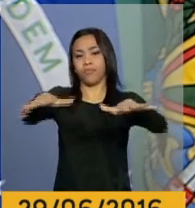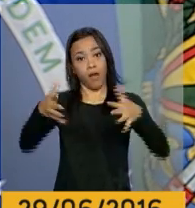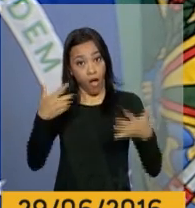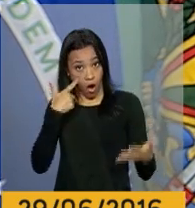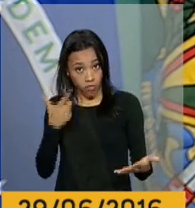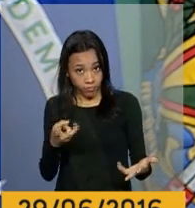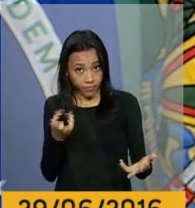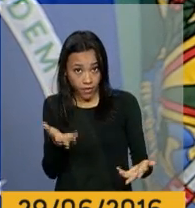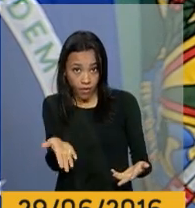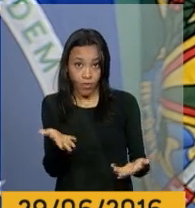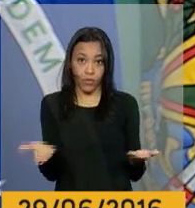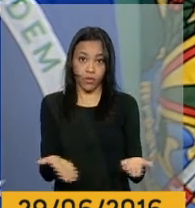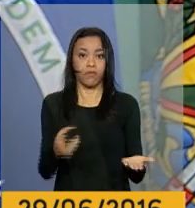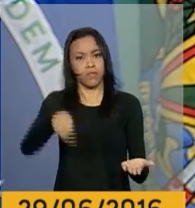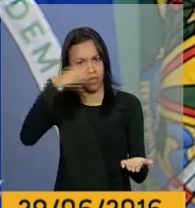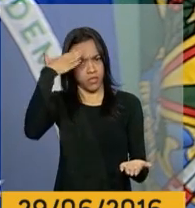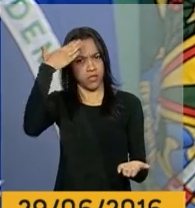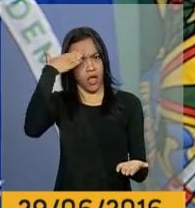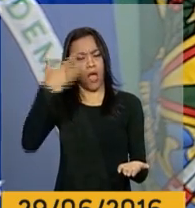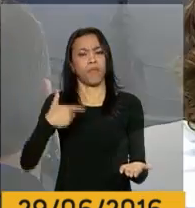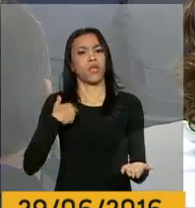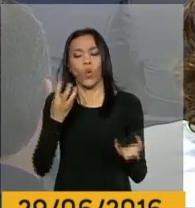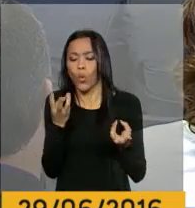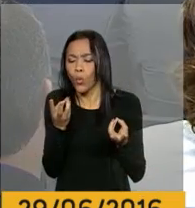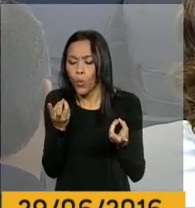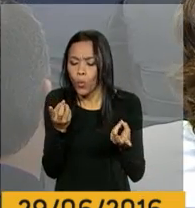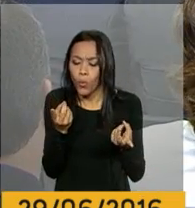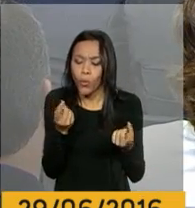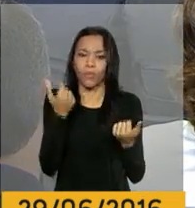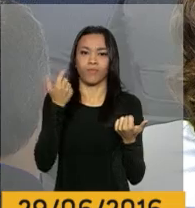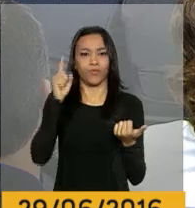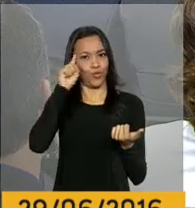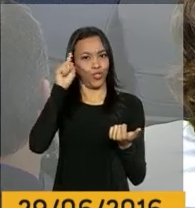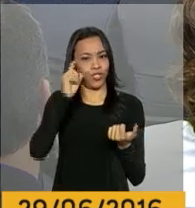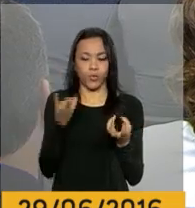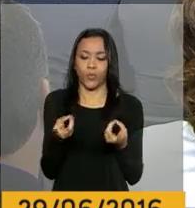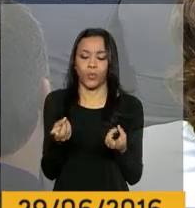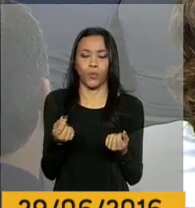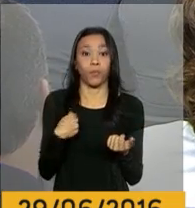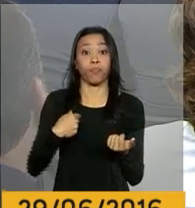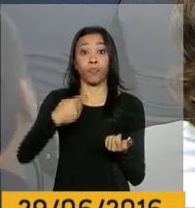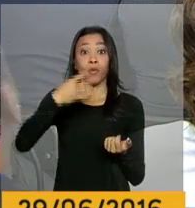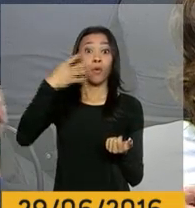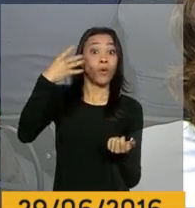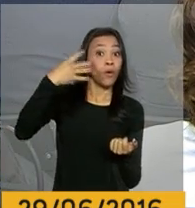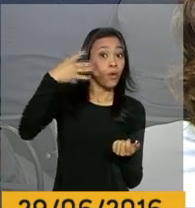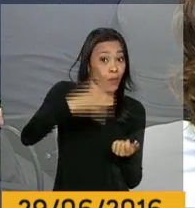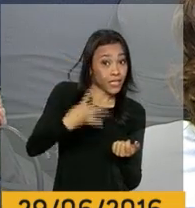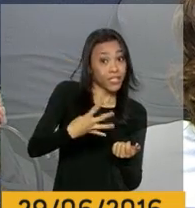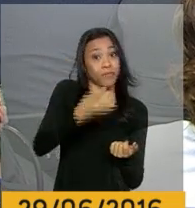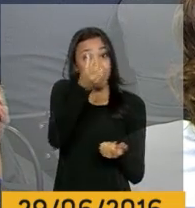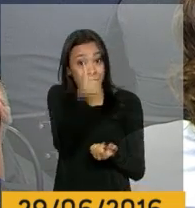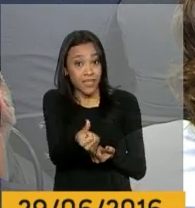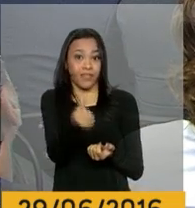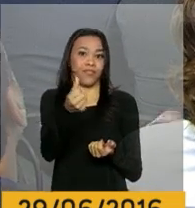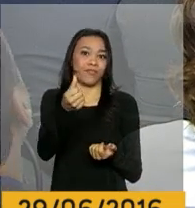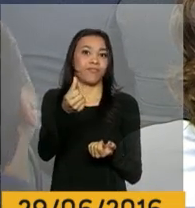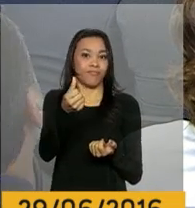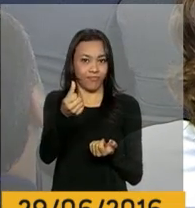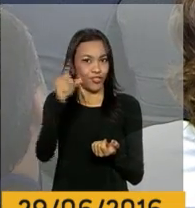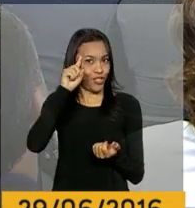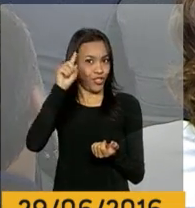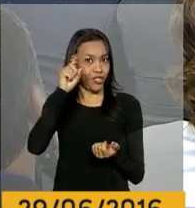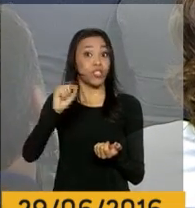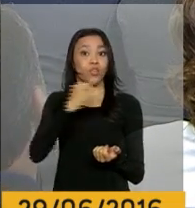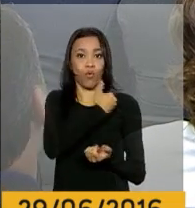Nós estamos, vocês sabem que eu conto os dias, governador, nós estamos no 46º dia do governo. E vejam